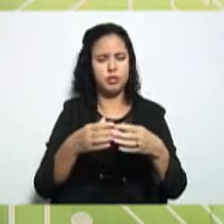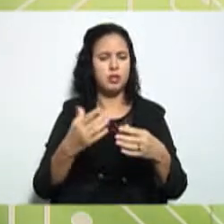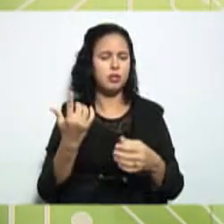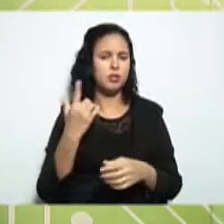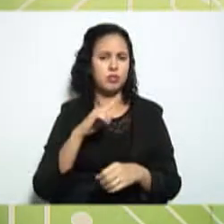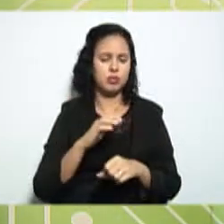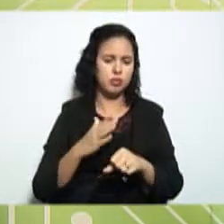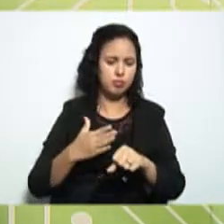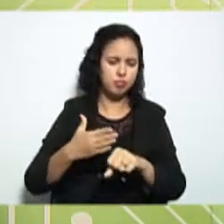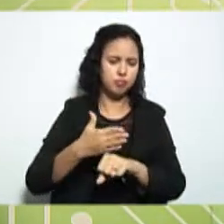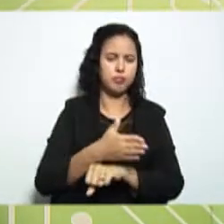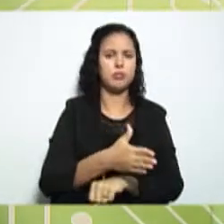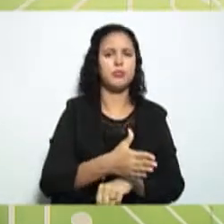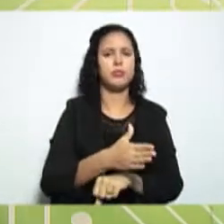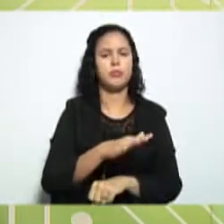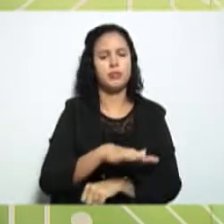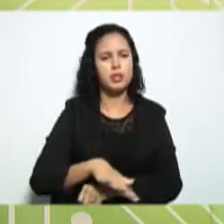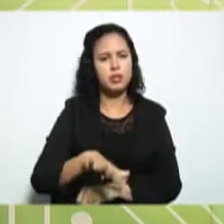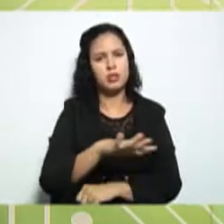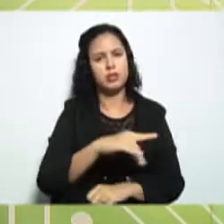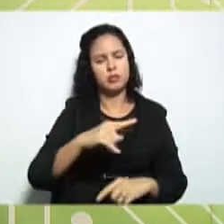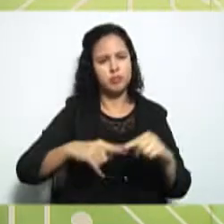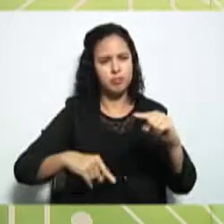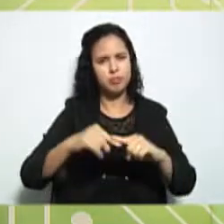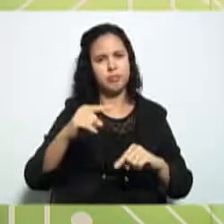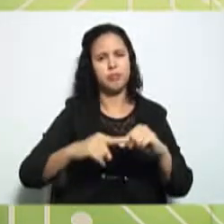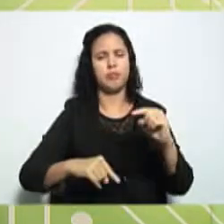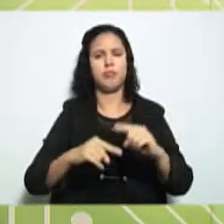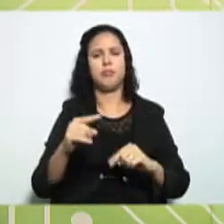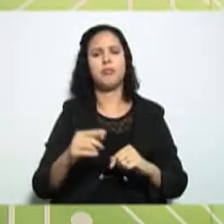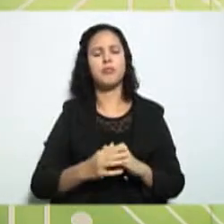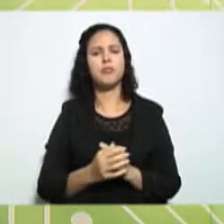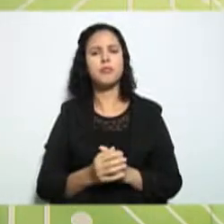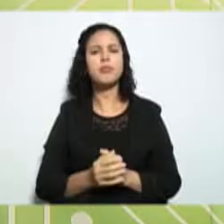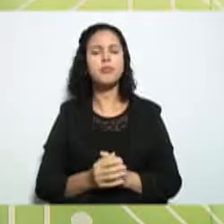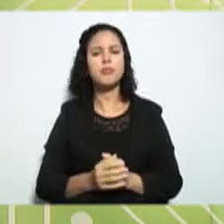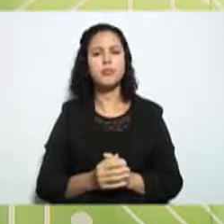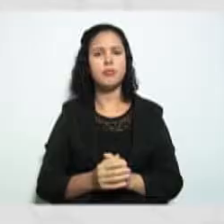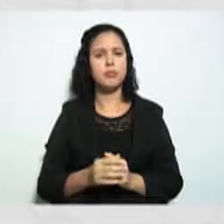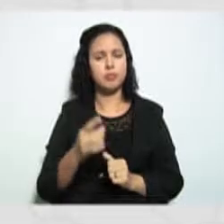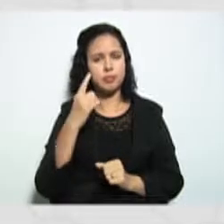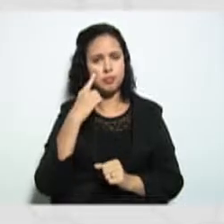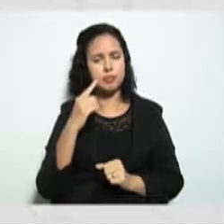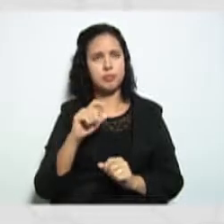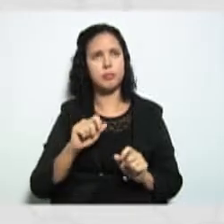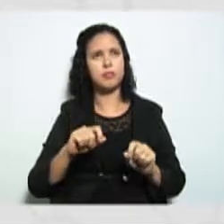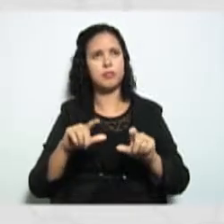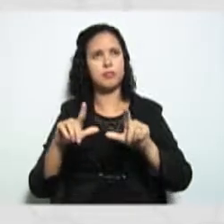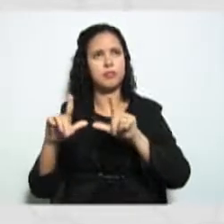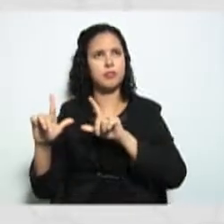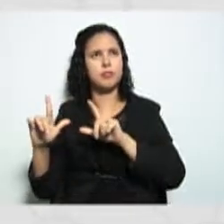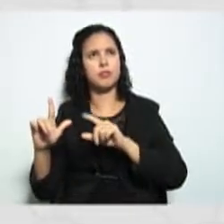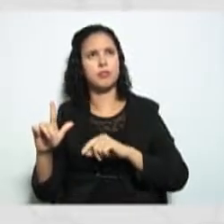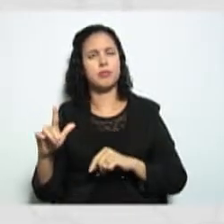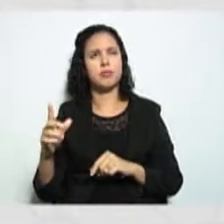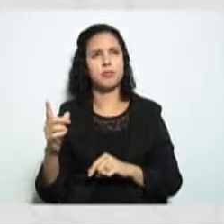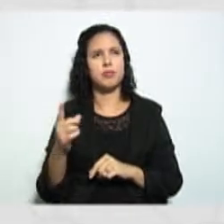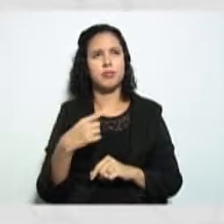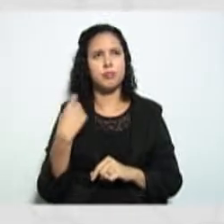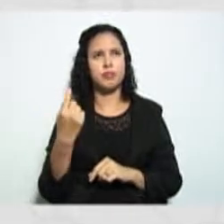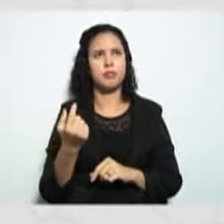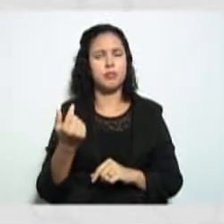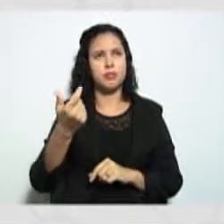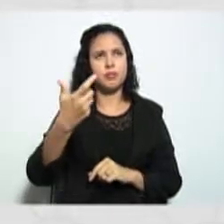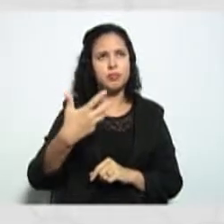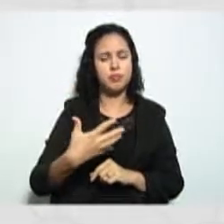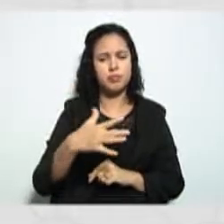de capital, acesso a mercados que não seriam imagináveis de outra forma. A gente vê aqui no slide que quando a gente fala do ramo agropecuário, a gente pensa